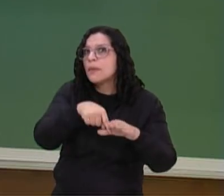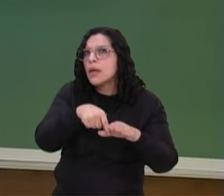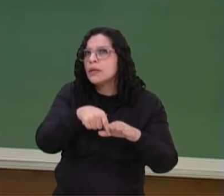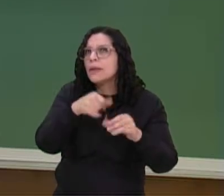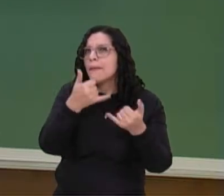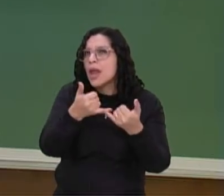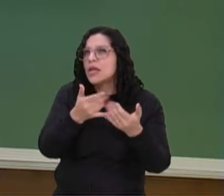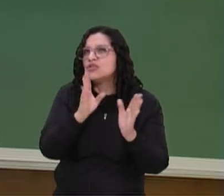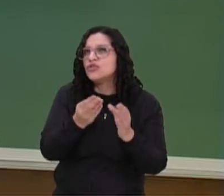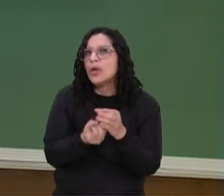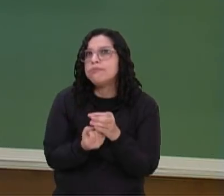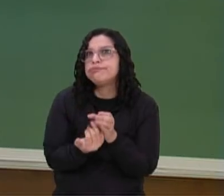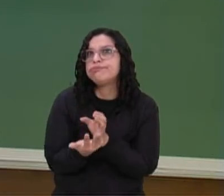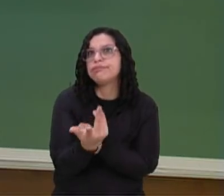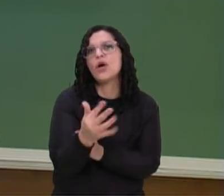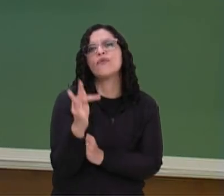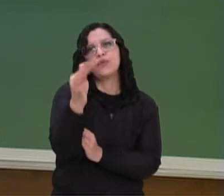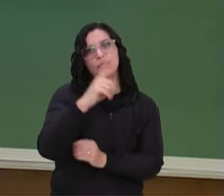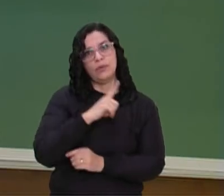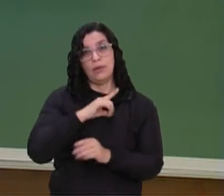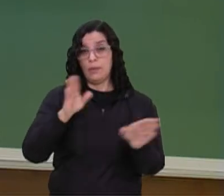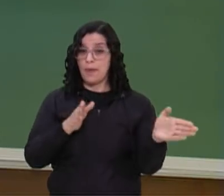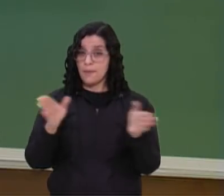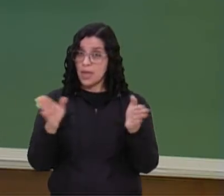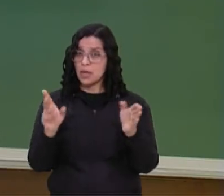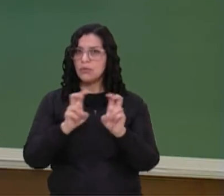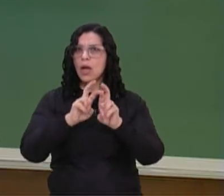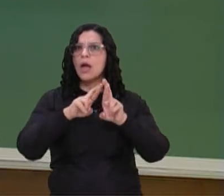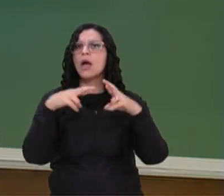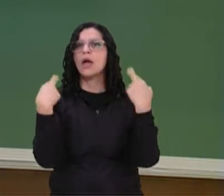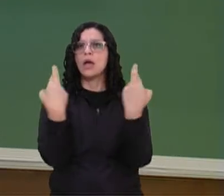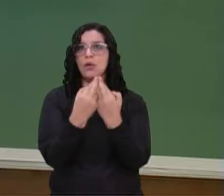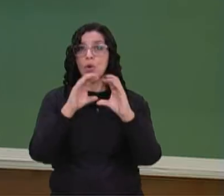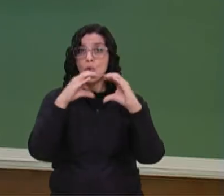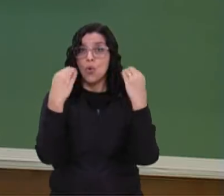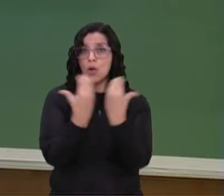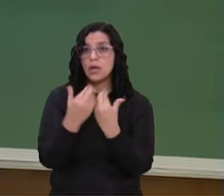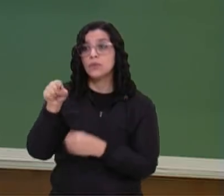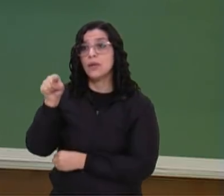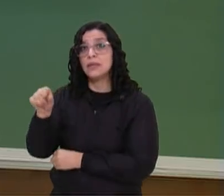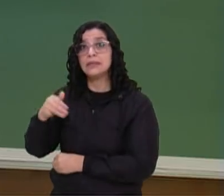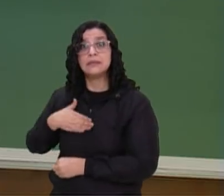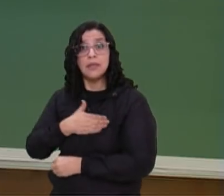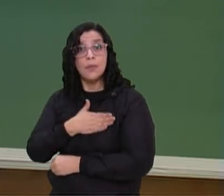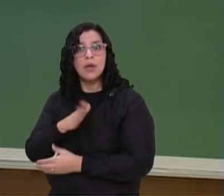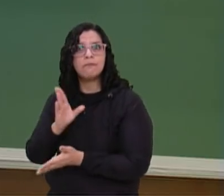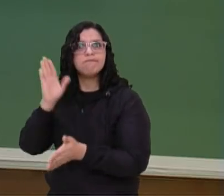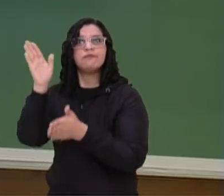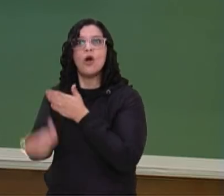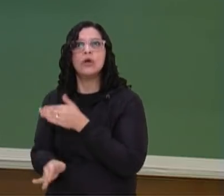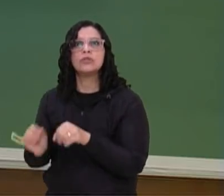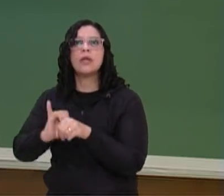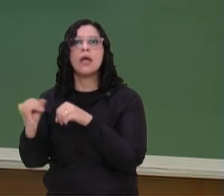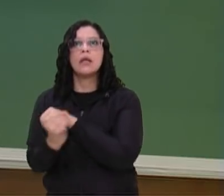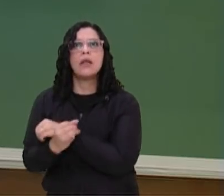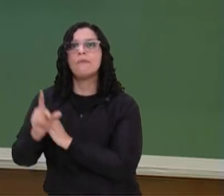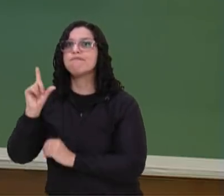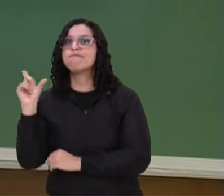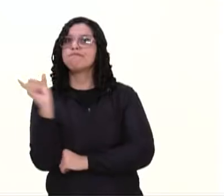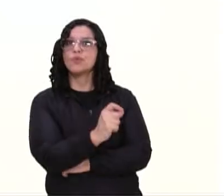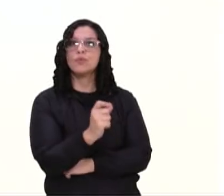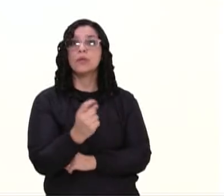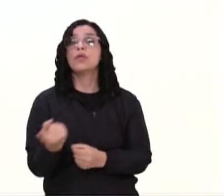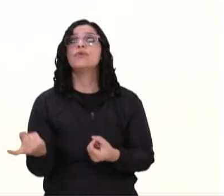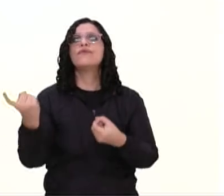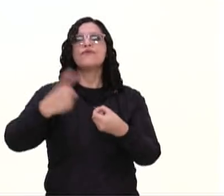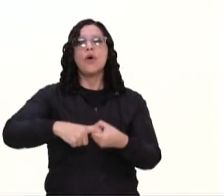plantada. E durante esse período, enquanto eles estavam reunidos no Congresso, Napoleão Bonaparte foge da Ilha de Elba, retorna